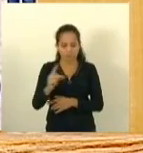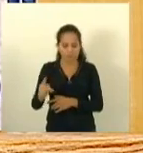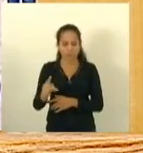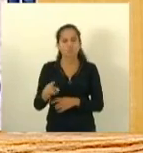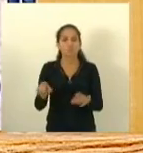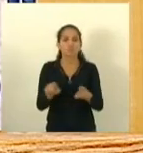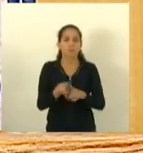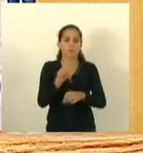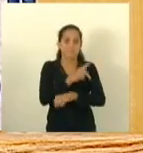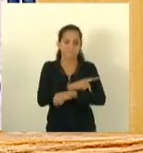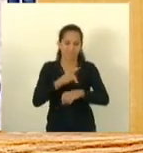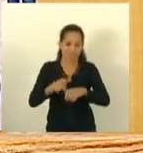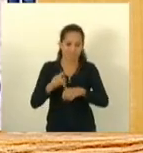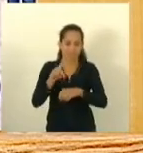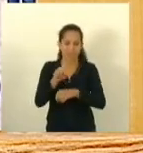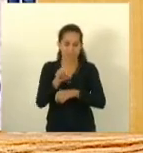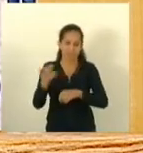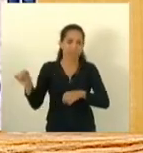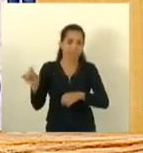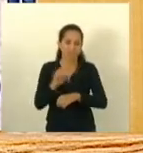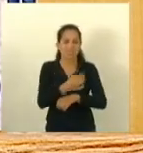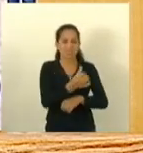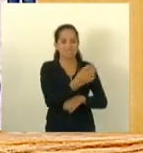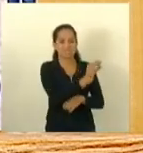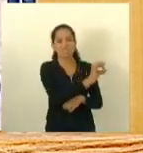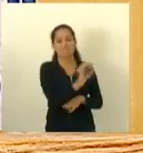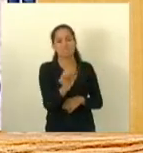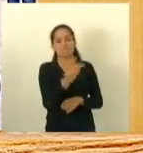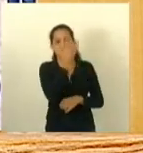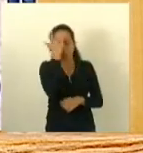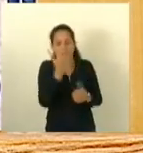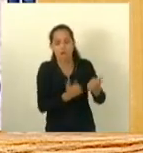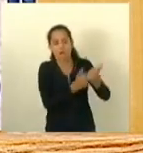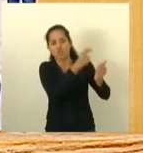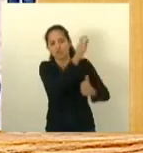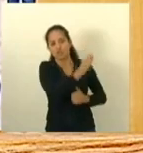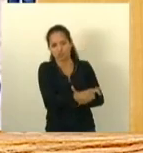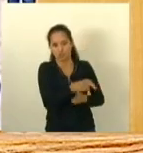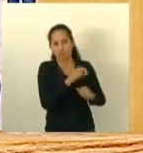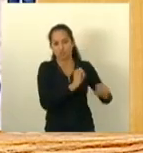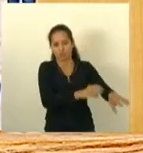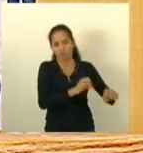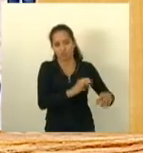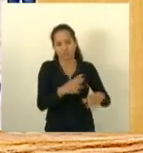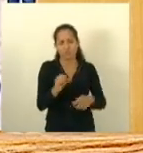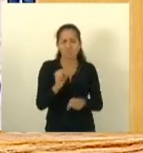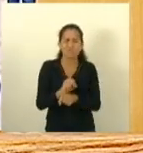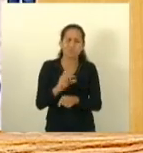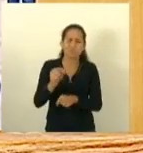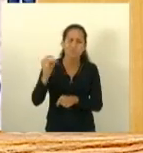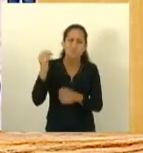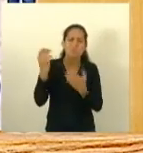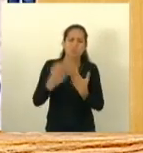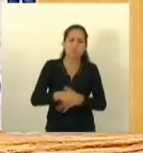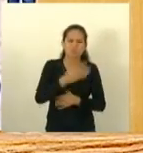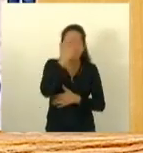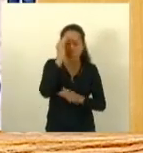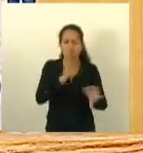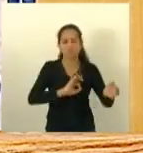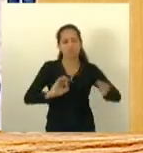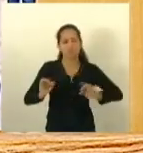para agentes de suporte Então, se esperou um longo tempo Para fazer esse concurso As pessoas se prepararam